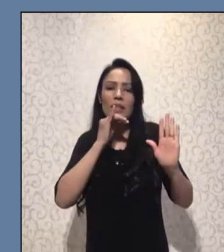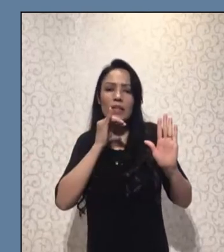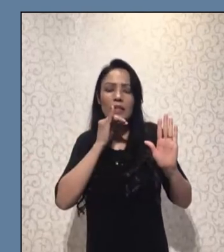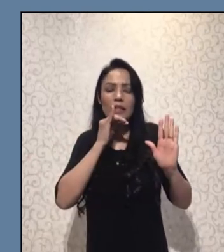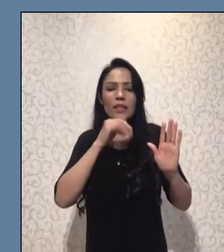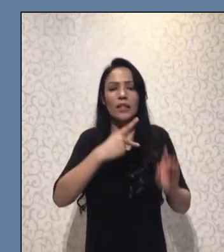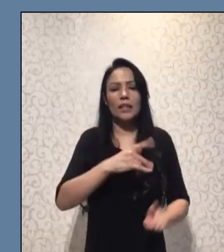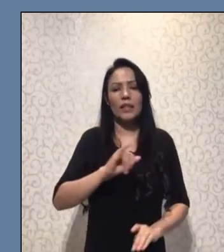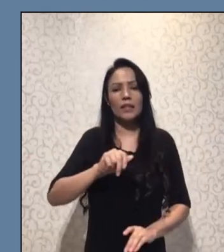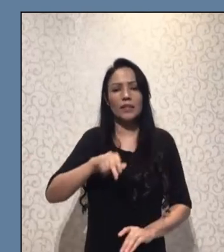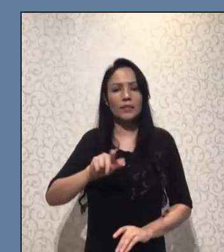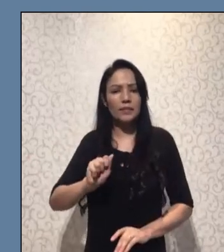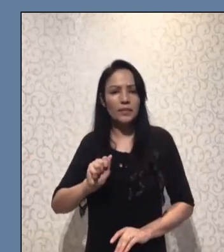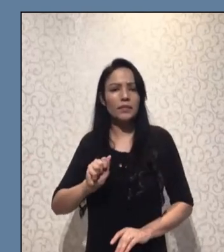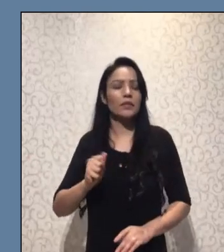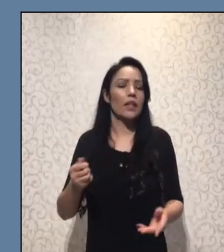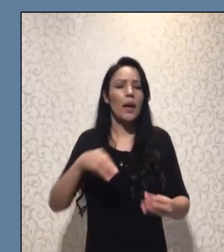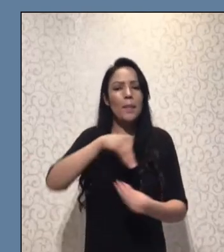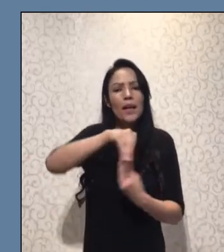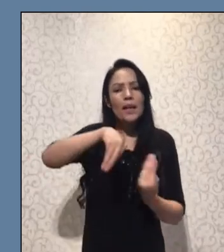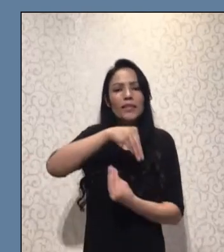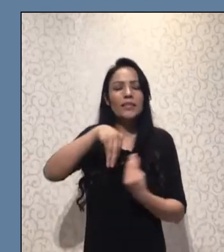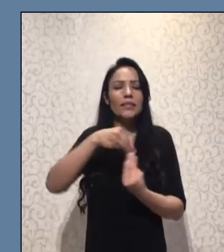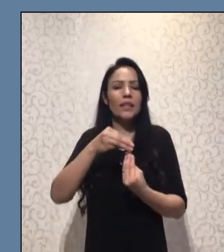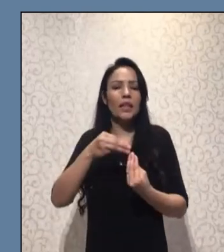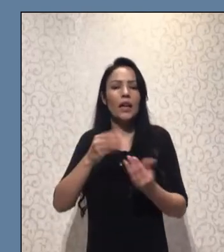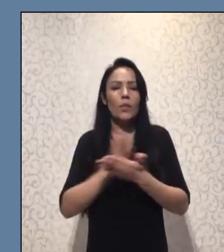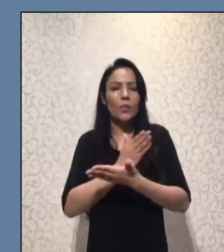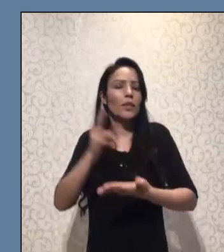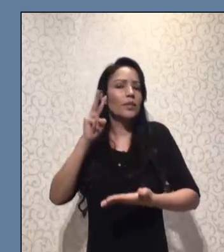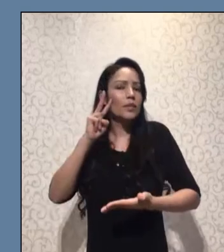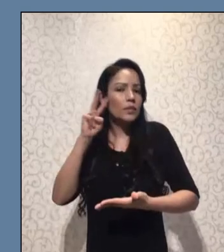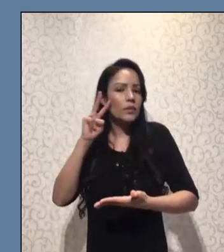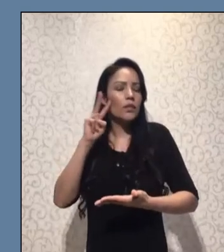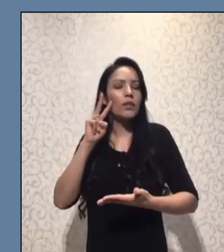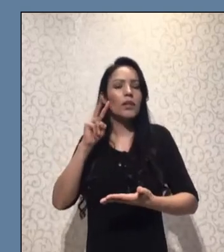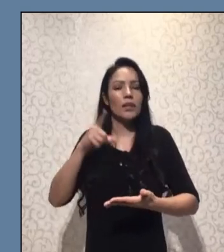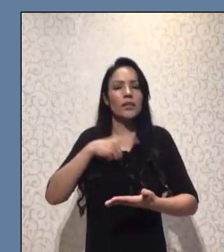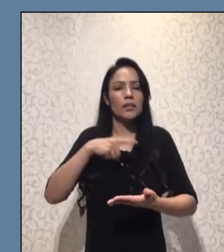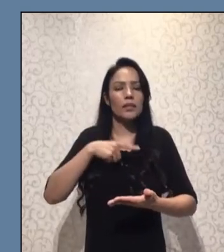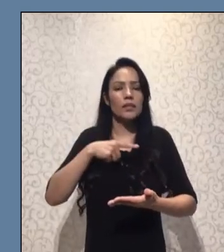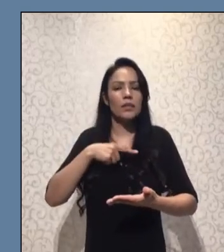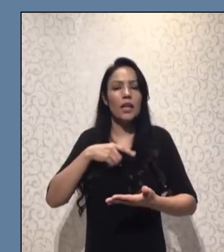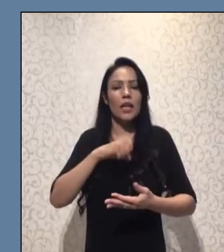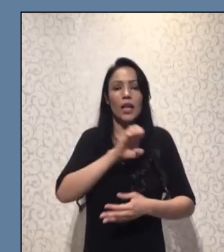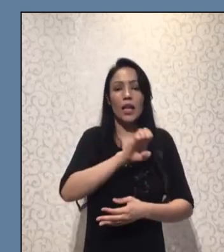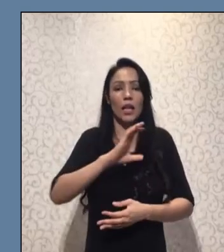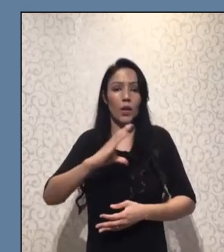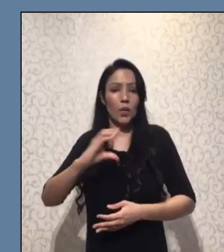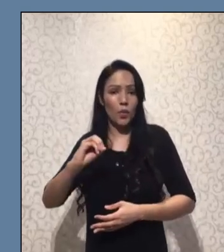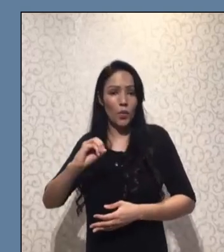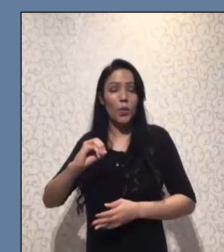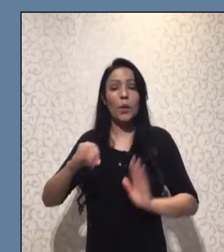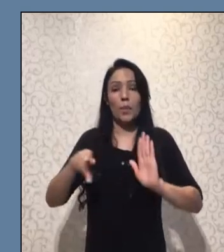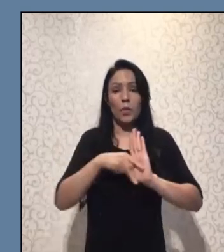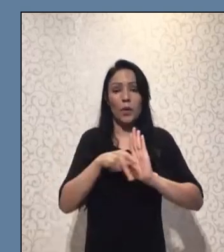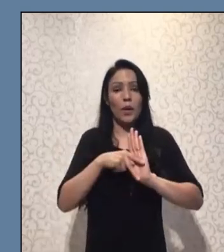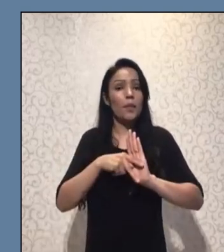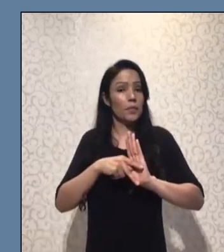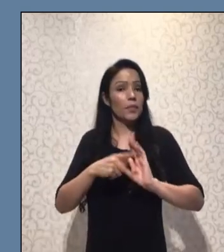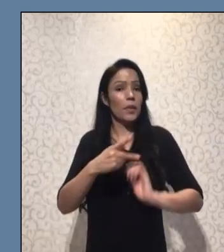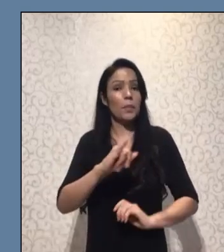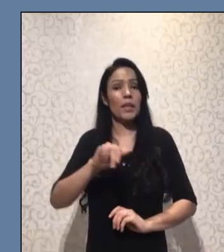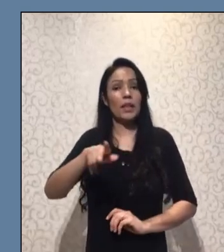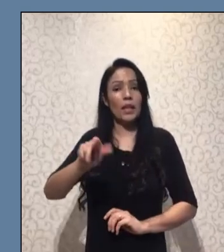mescla, vamos dizer, tanto um acervo mais histórico e, nesse sentido, o acervo iconográfico pictórico da Pinacoteca tem uma característica similar